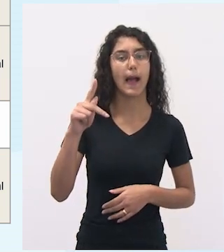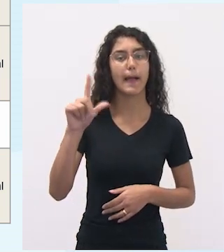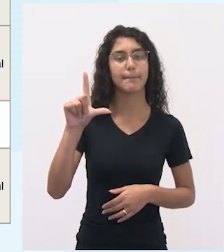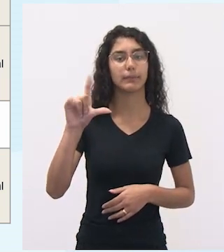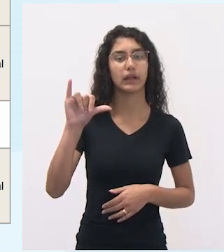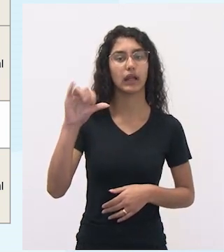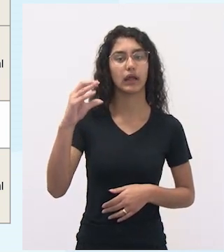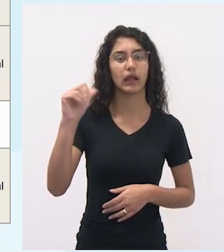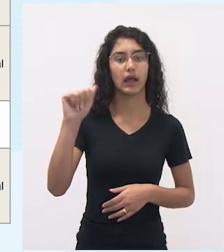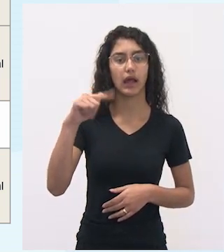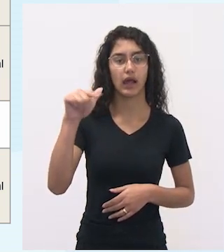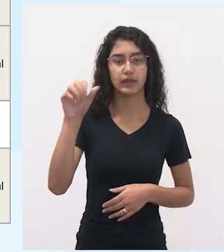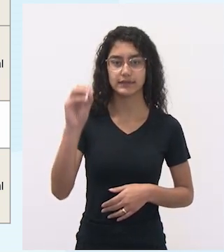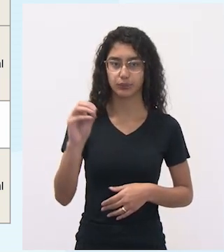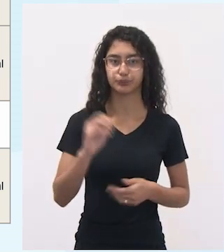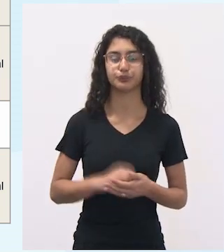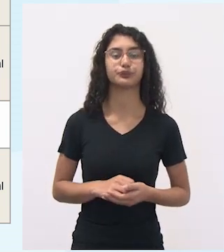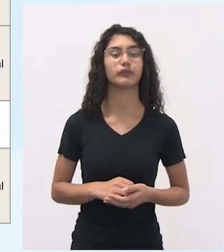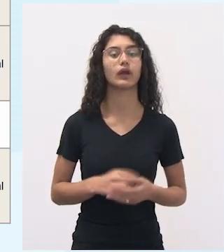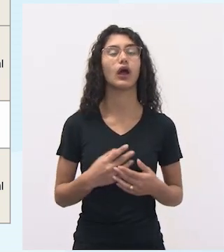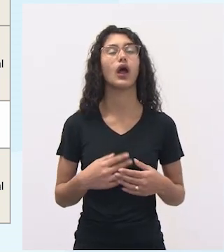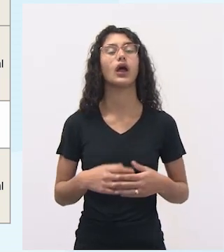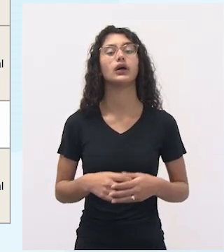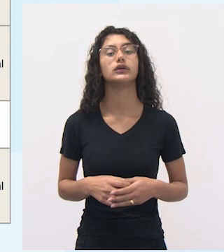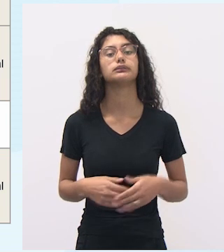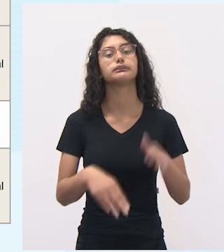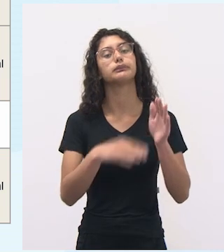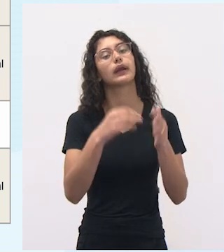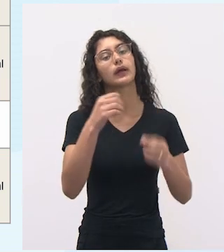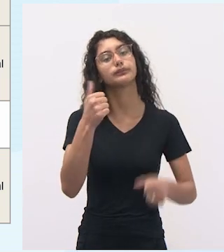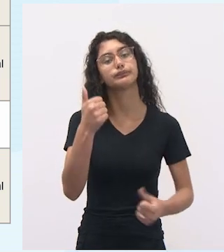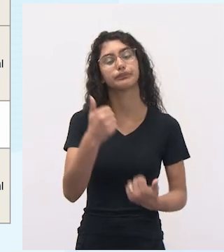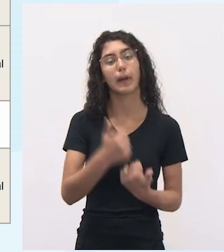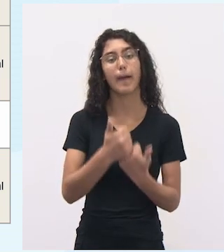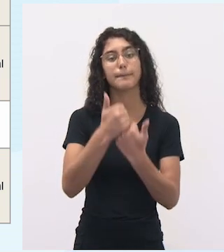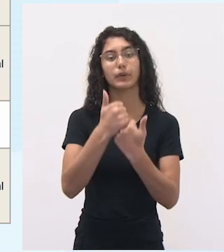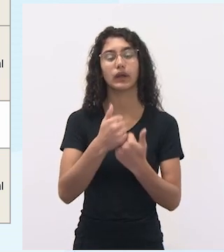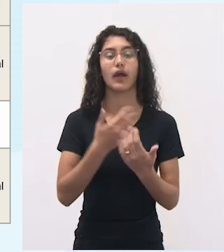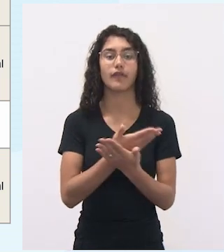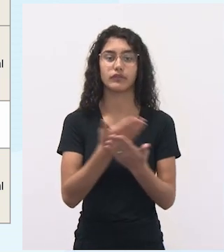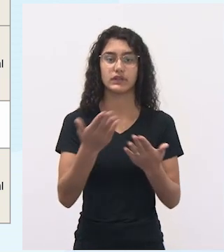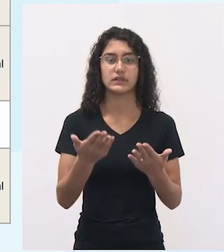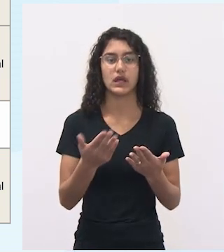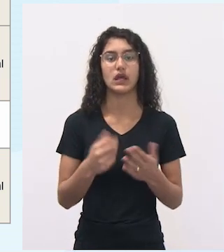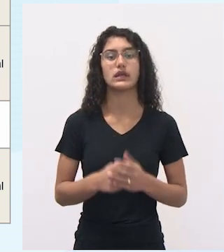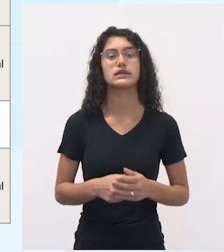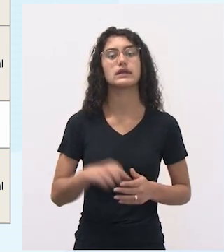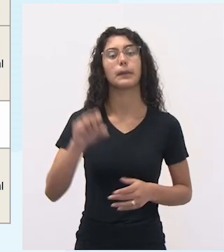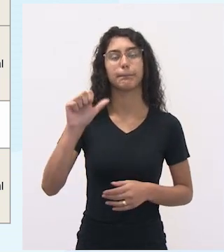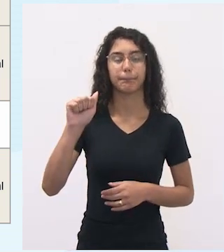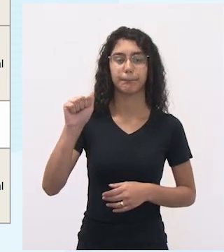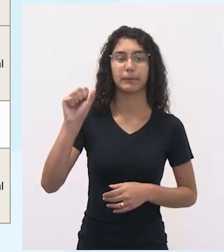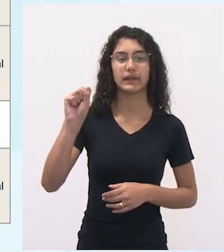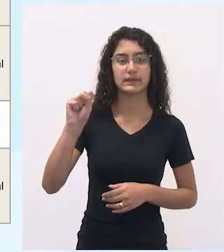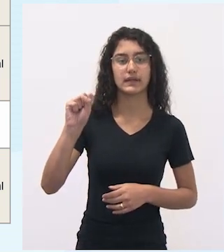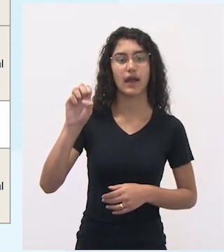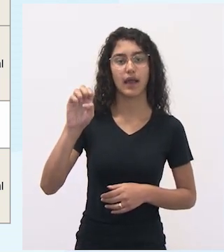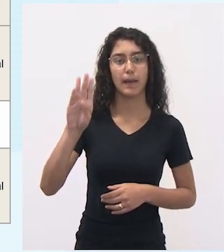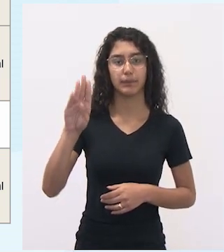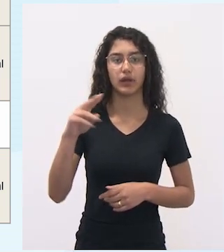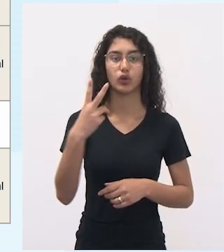um momento aqui para apoiá-los nessa questão da aplicação do SAEB